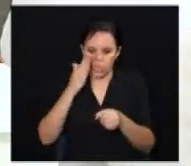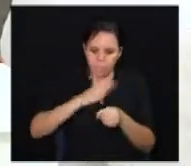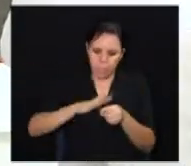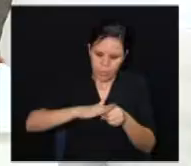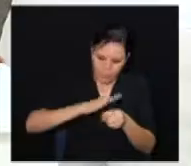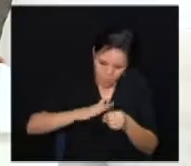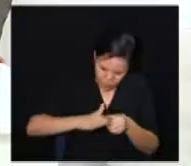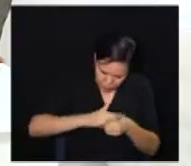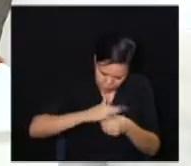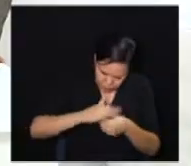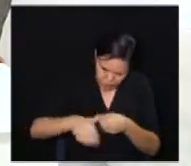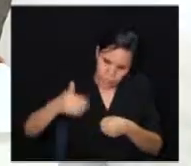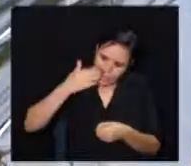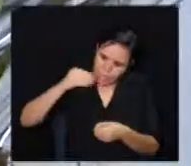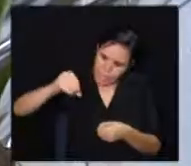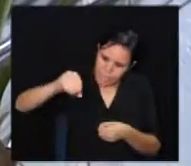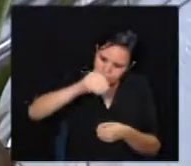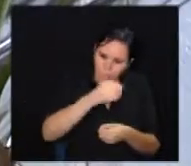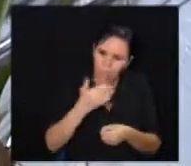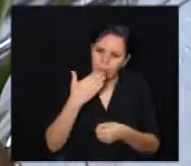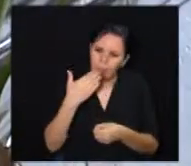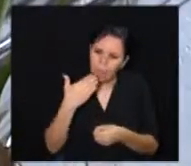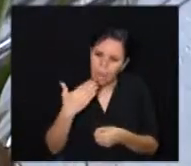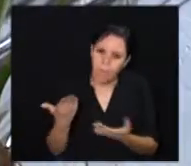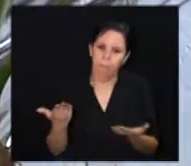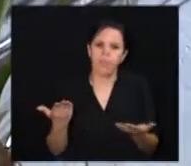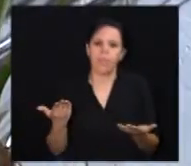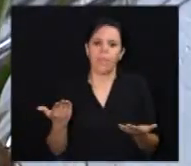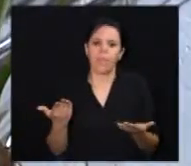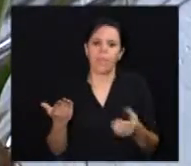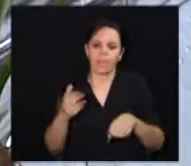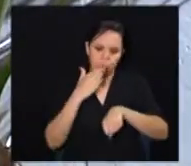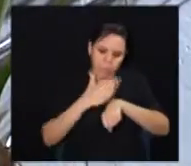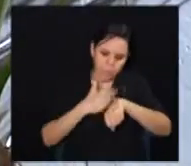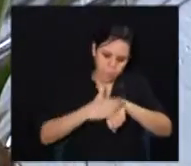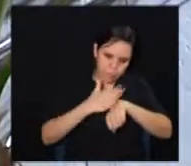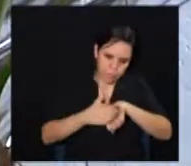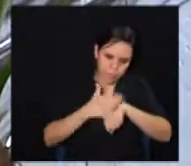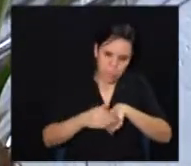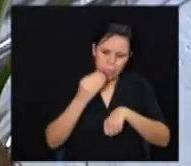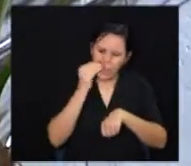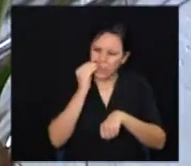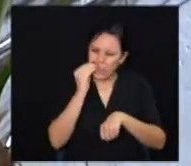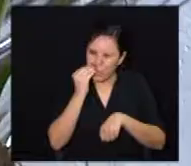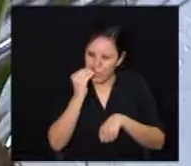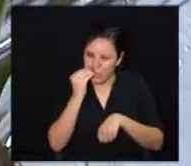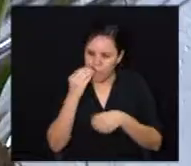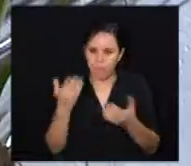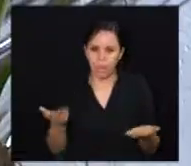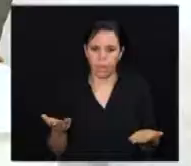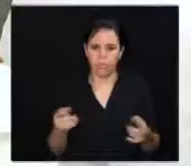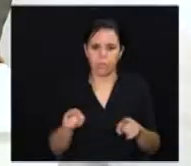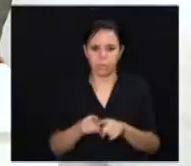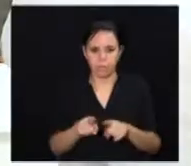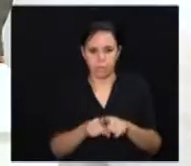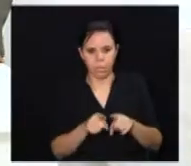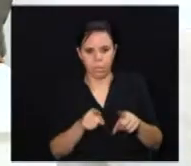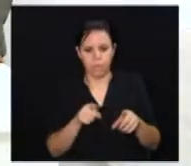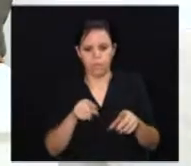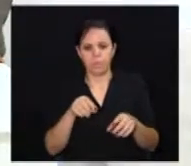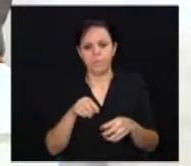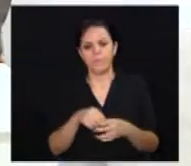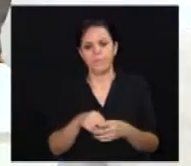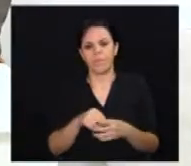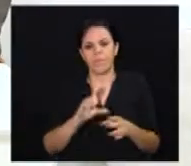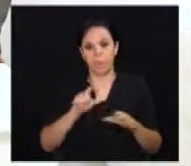faca, tempera com sal e pimenta a gosto e raspinha de limão para dar um toque diferenciado no recheio, né? A massa